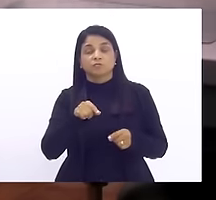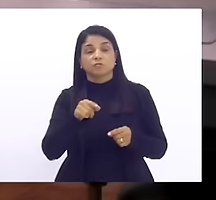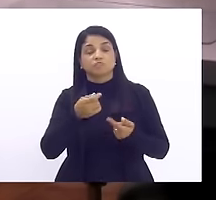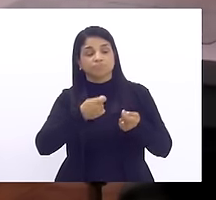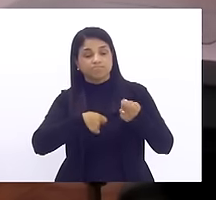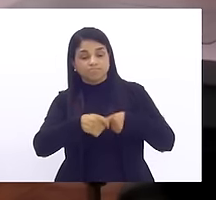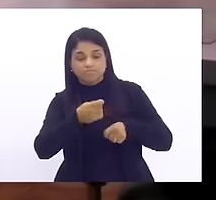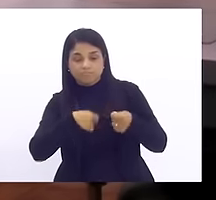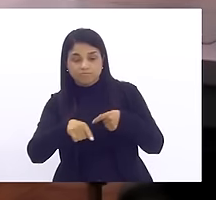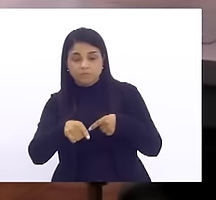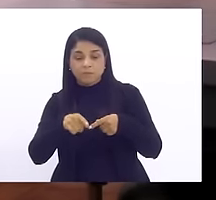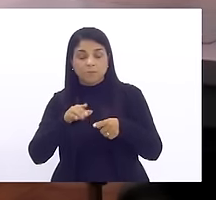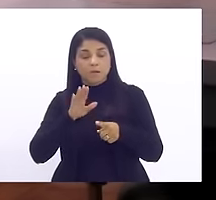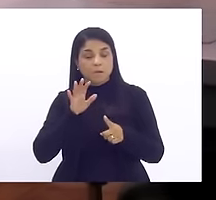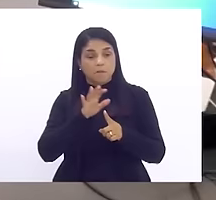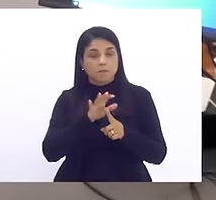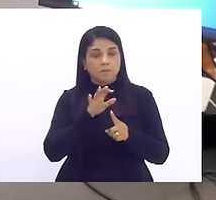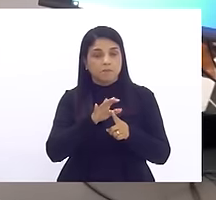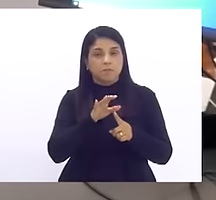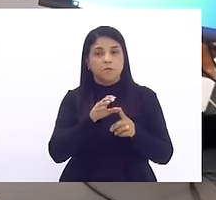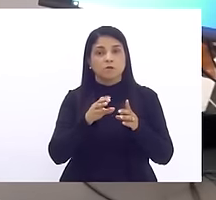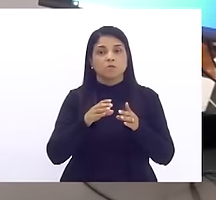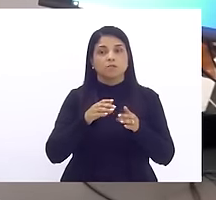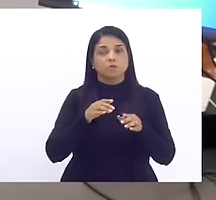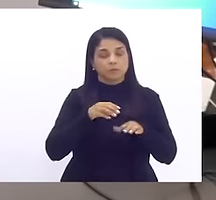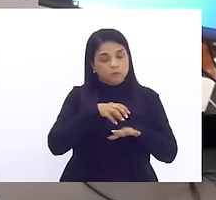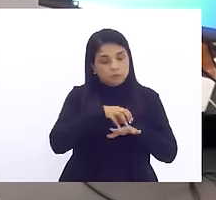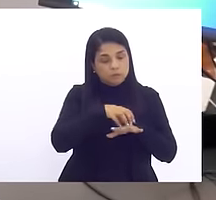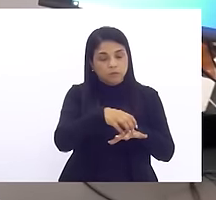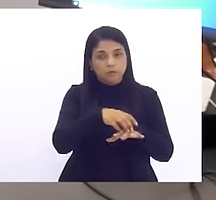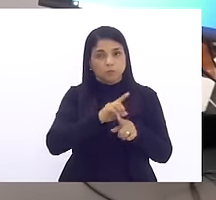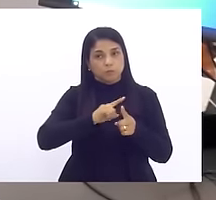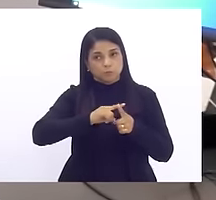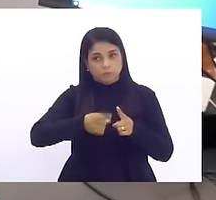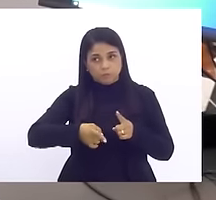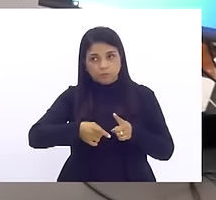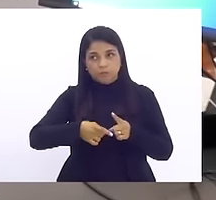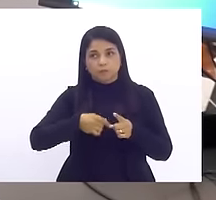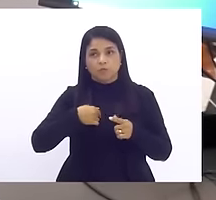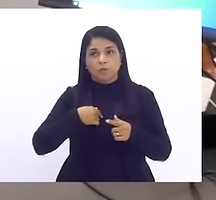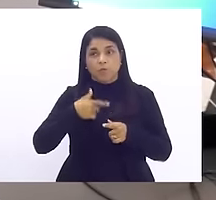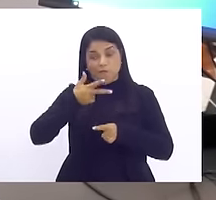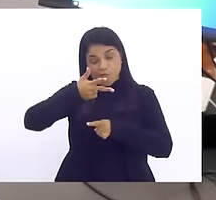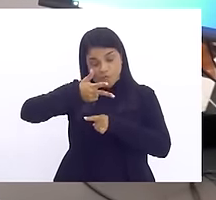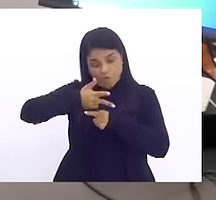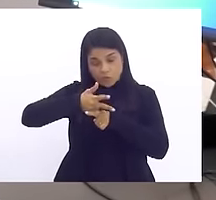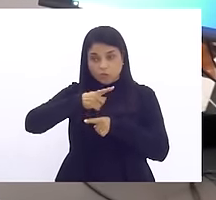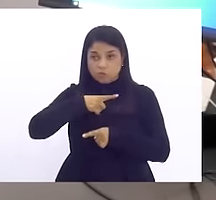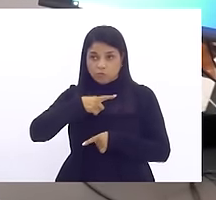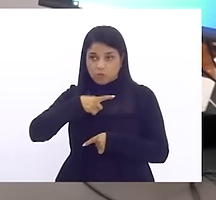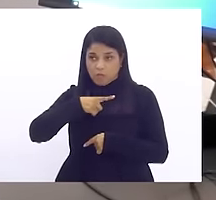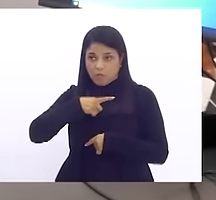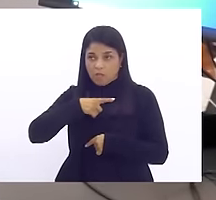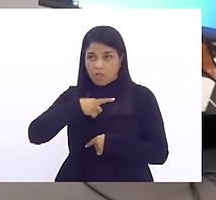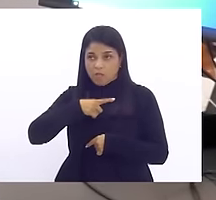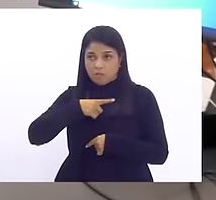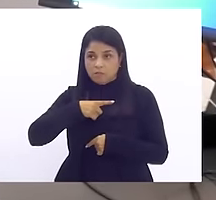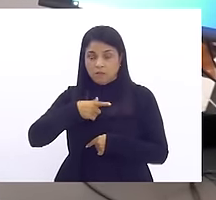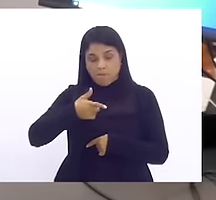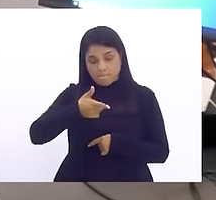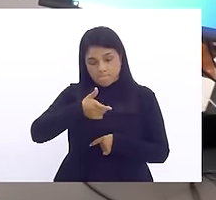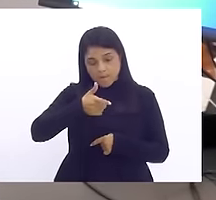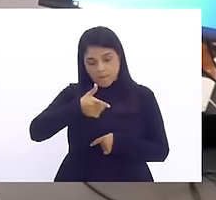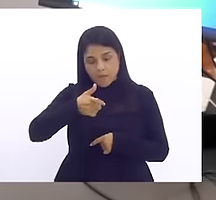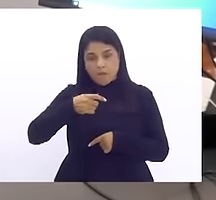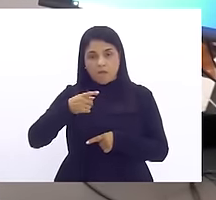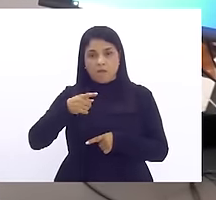reprimir o transporte legal essa aqui ó eu tô impossível onde tu teve disparo também